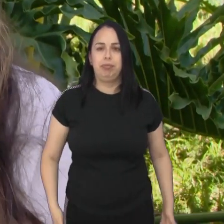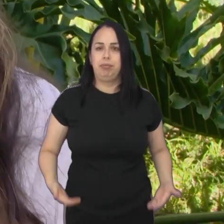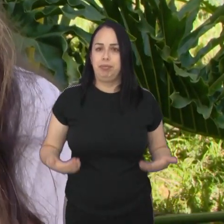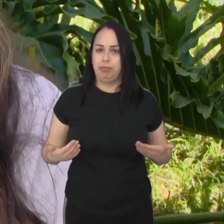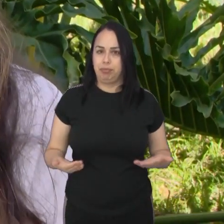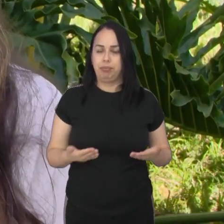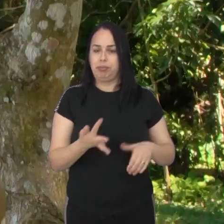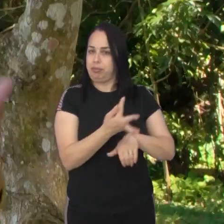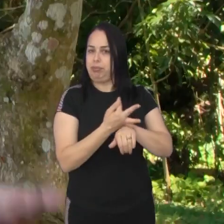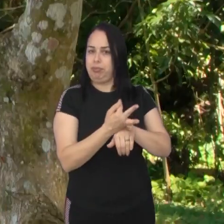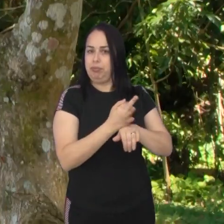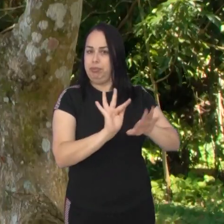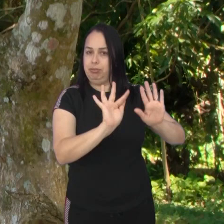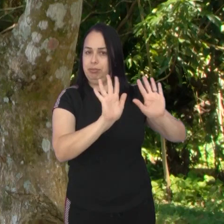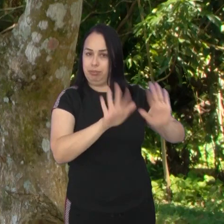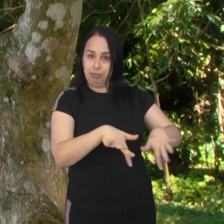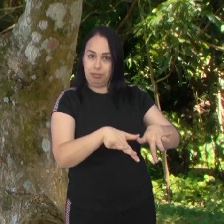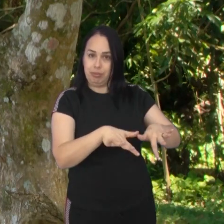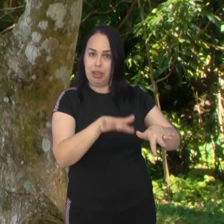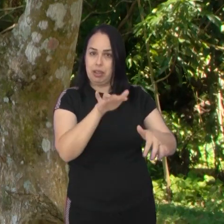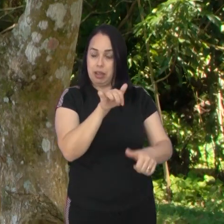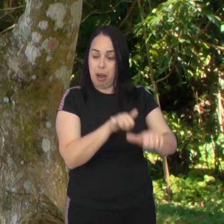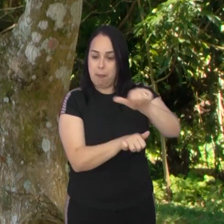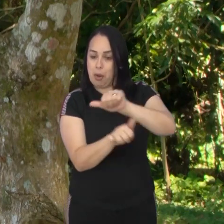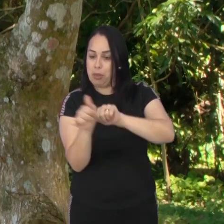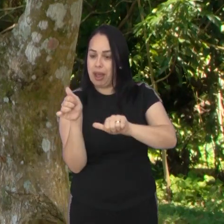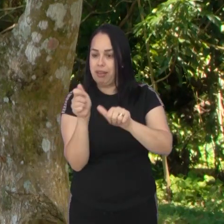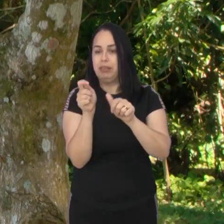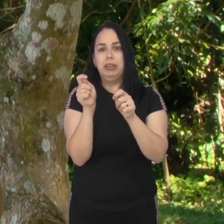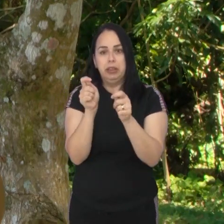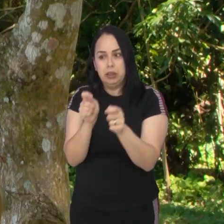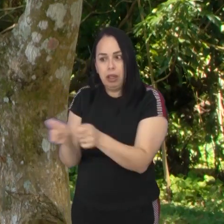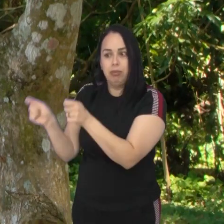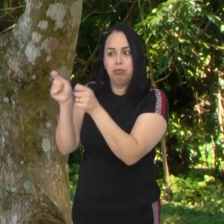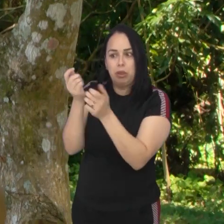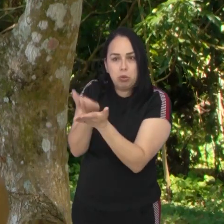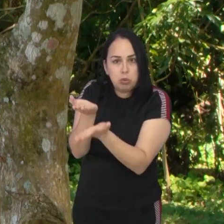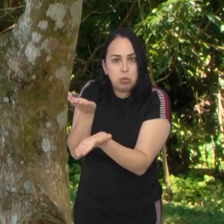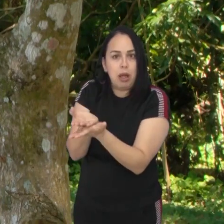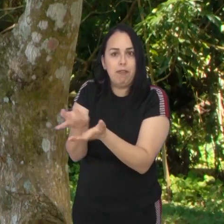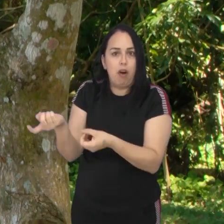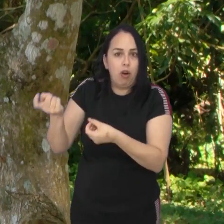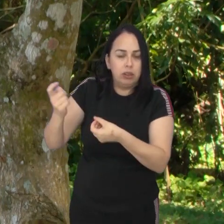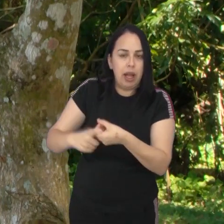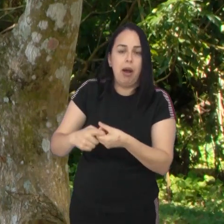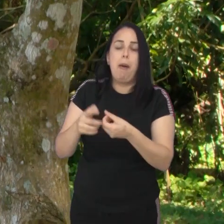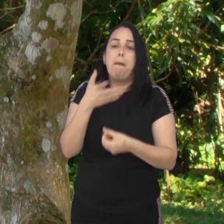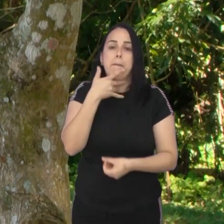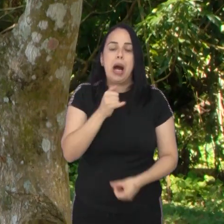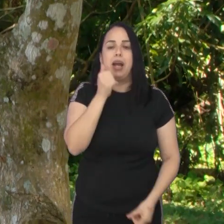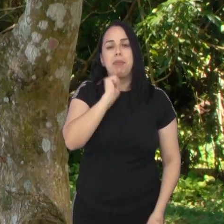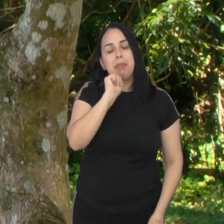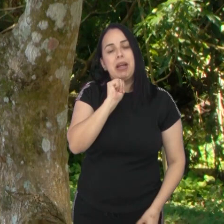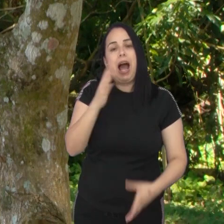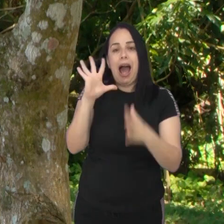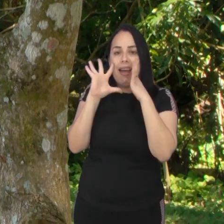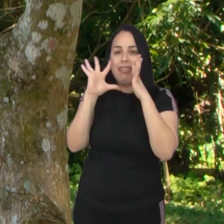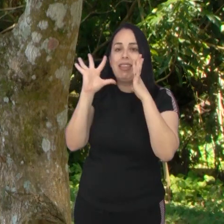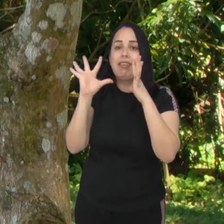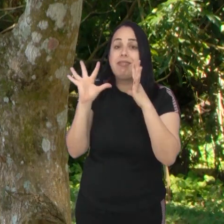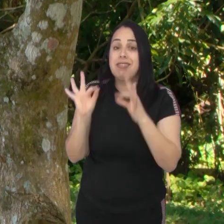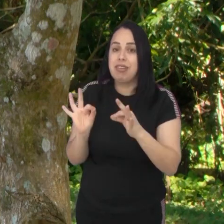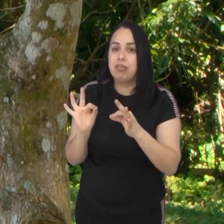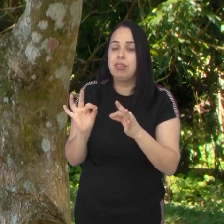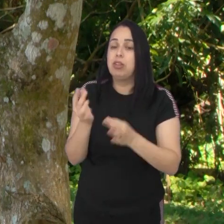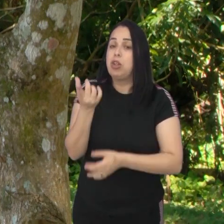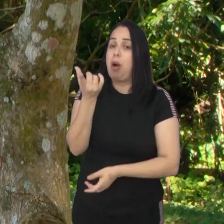muito traumático. E com o fim das férias, além da mudança na rotina das crianças, os pais devem ficar